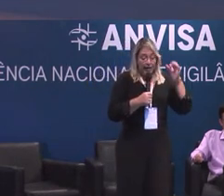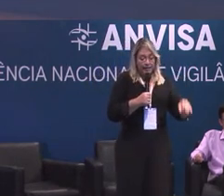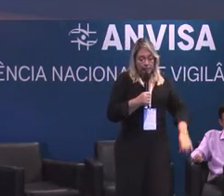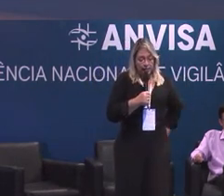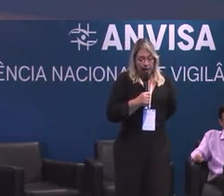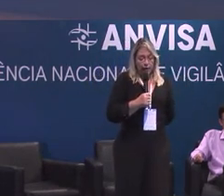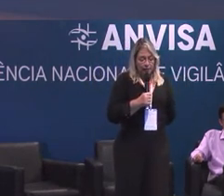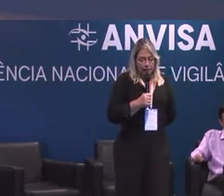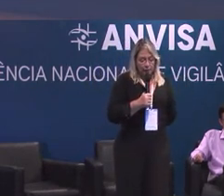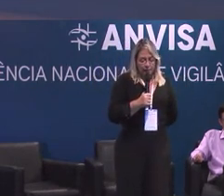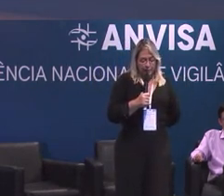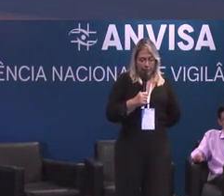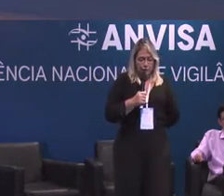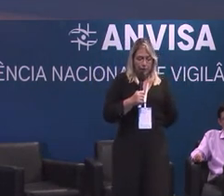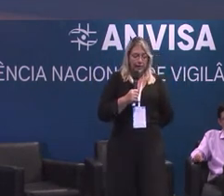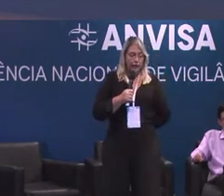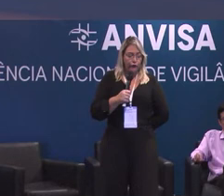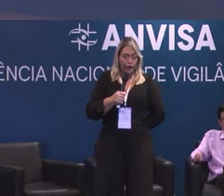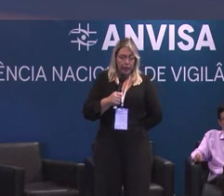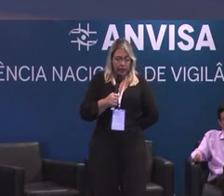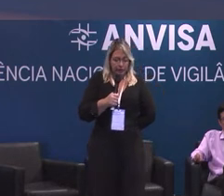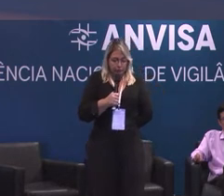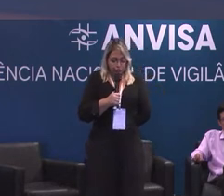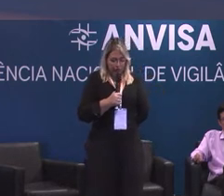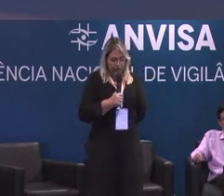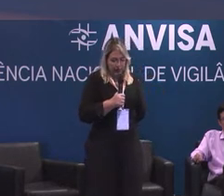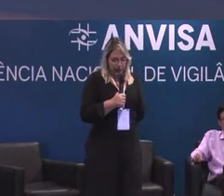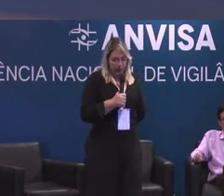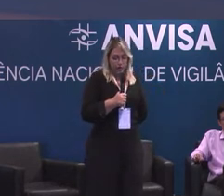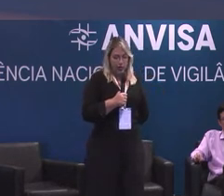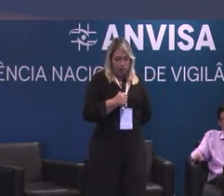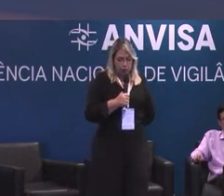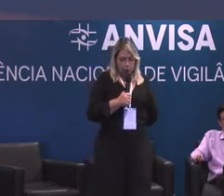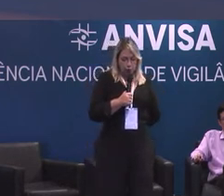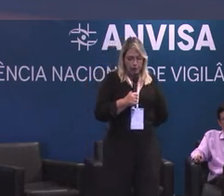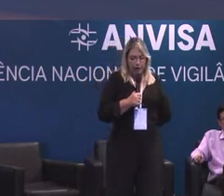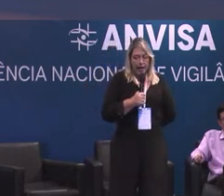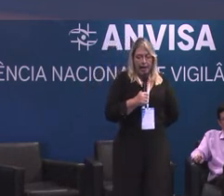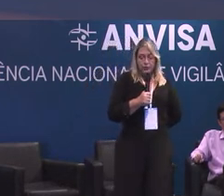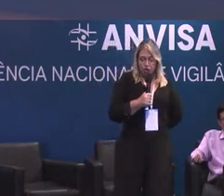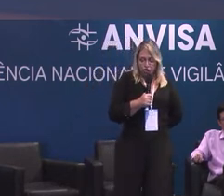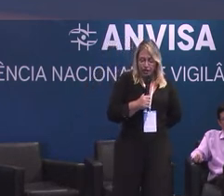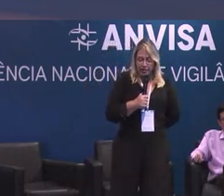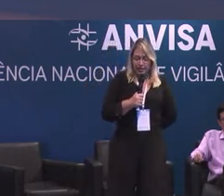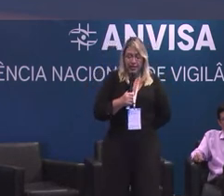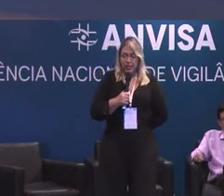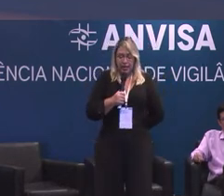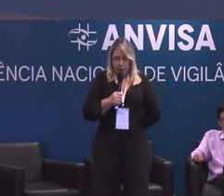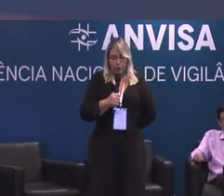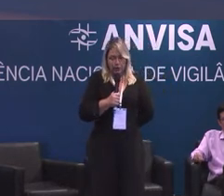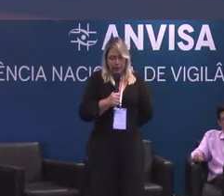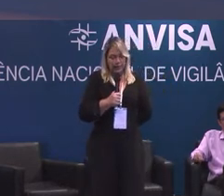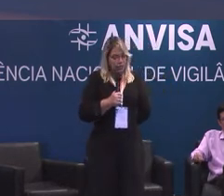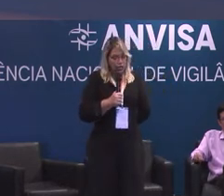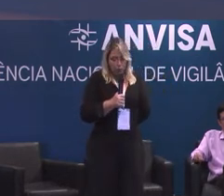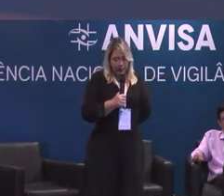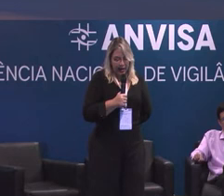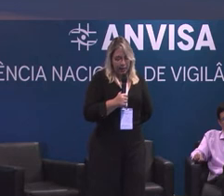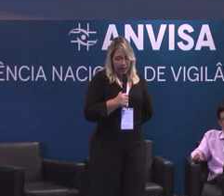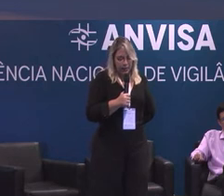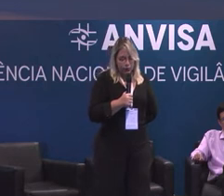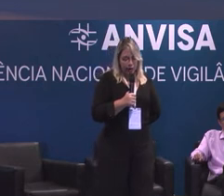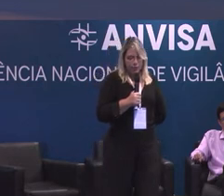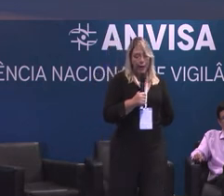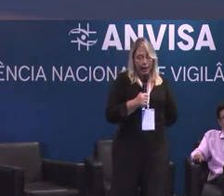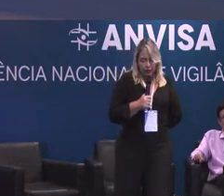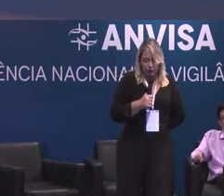relação aos regulamentos e procedimentos que definem o gerenciamento de risco, as vigilâncias, elas, como eu disse, elas não conseguem mensurar